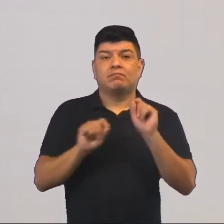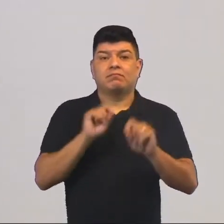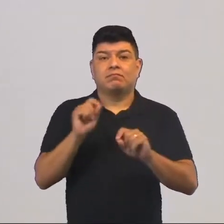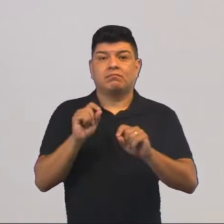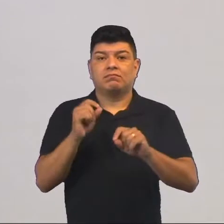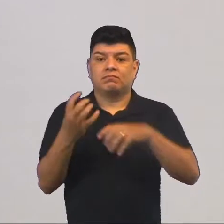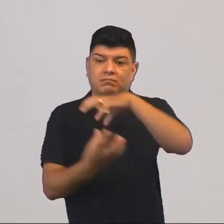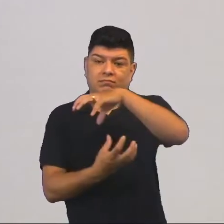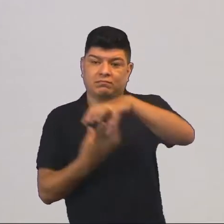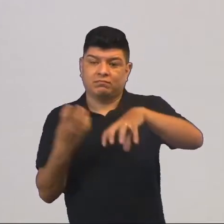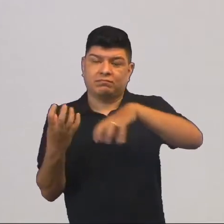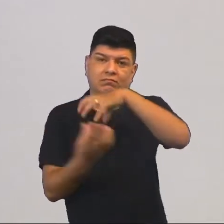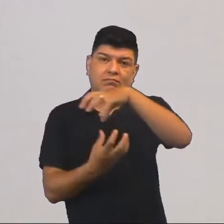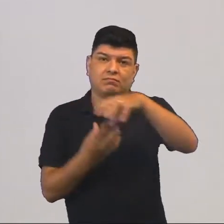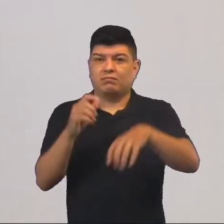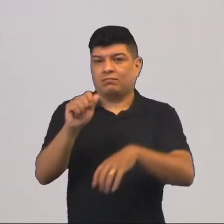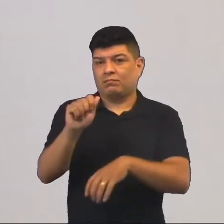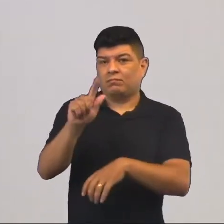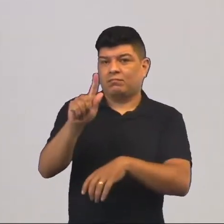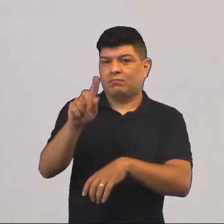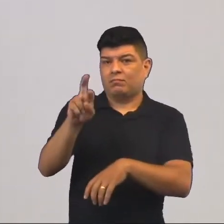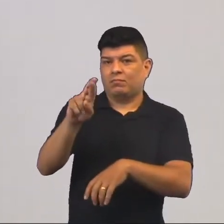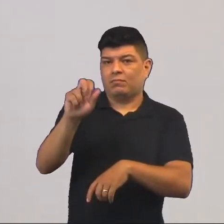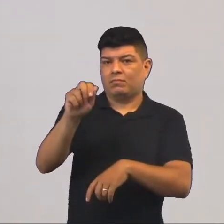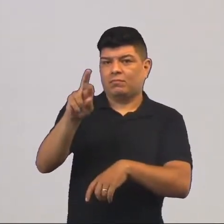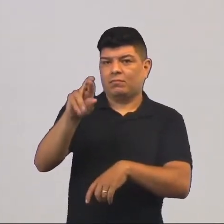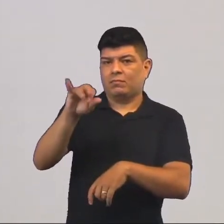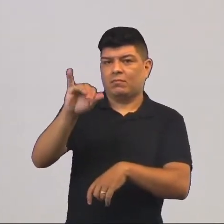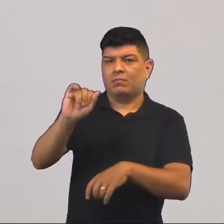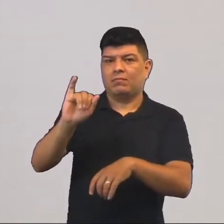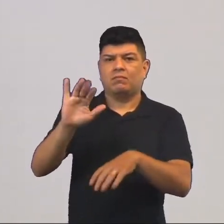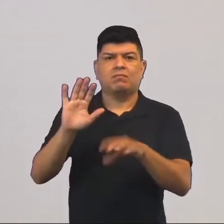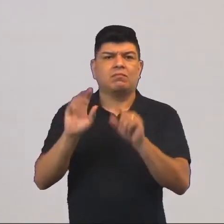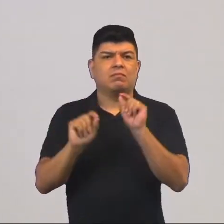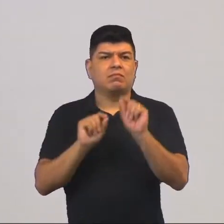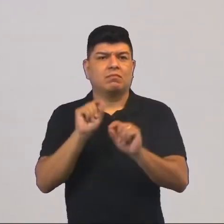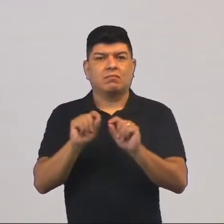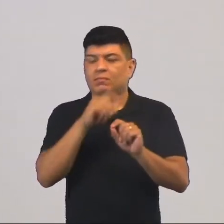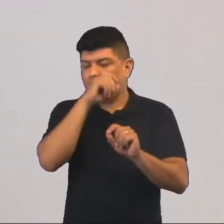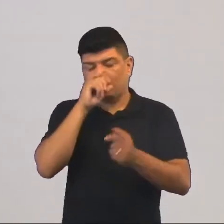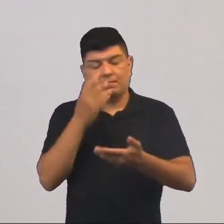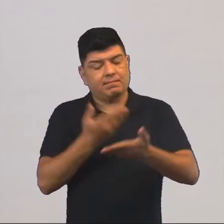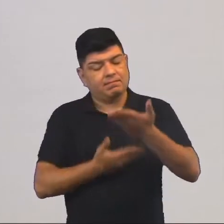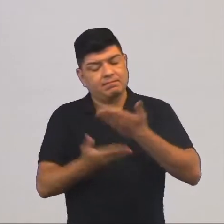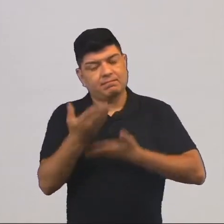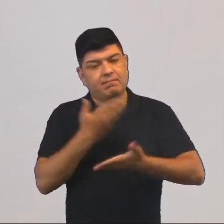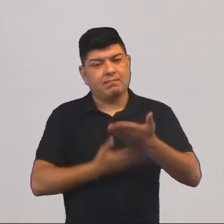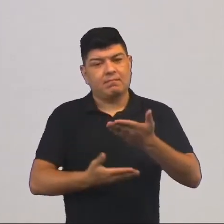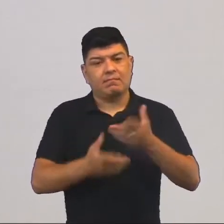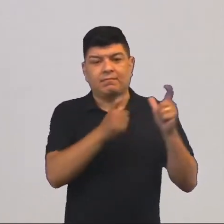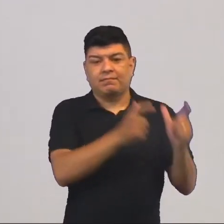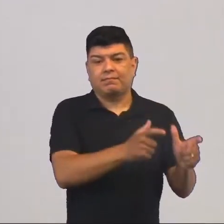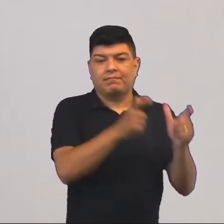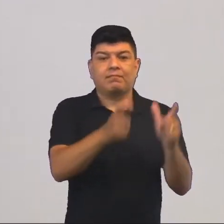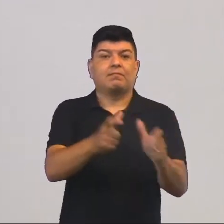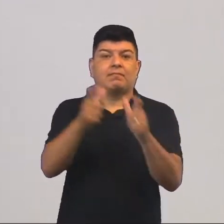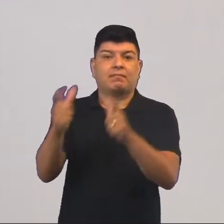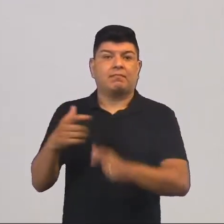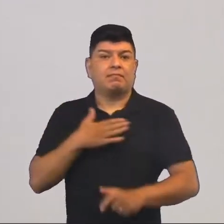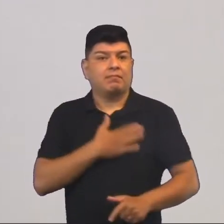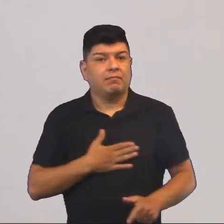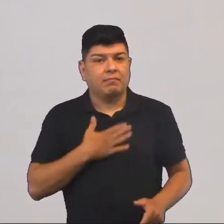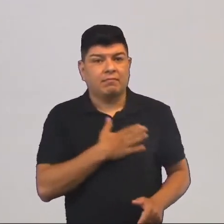Então, vamos ao que interessa. Na aula de hoje, nós vamos trabalhar sobre problemas sociais no campo brasileiro. Porque quando a gente